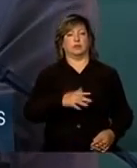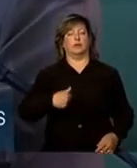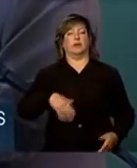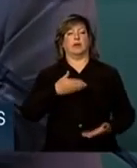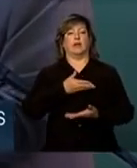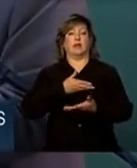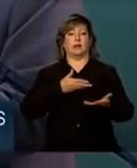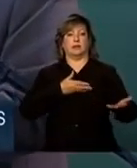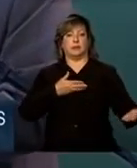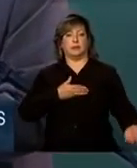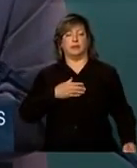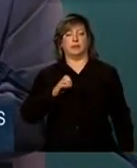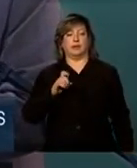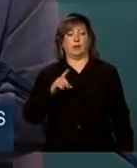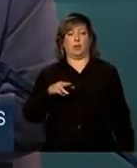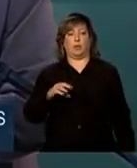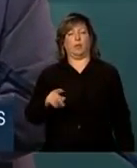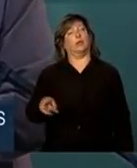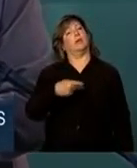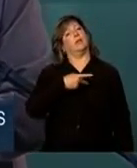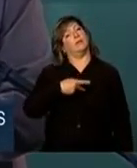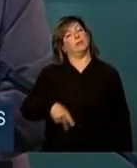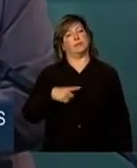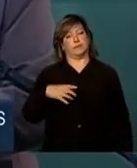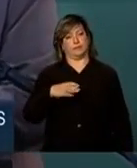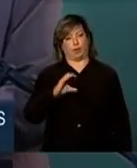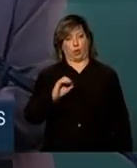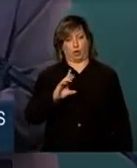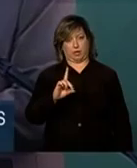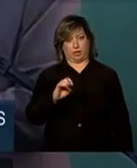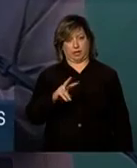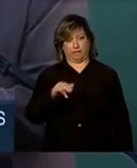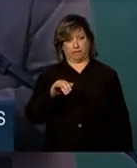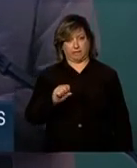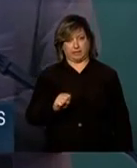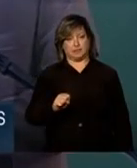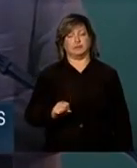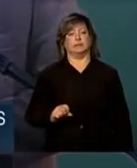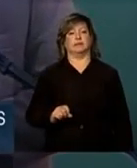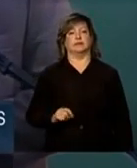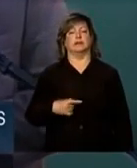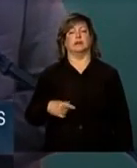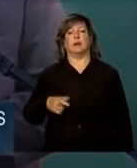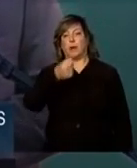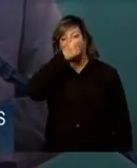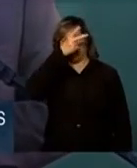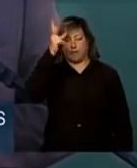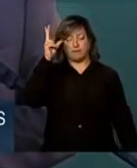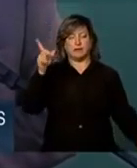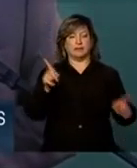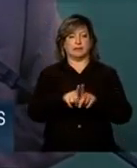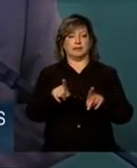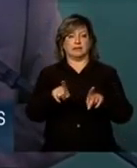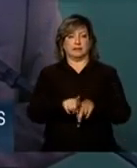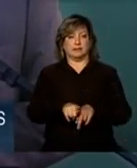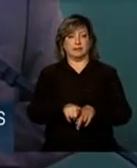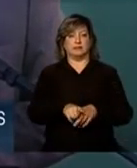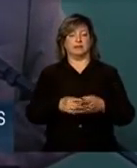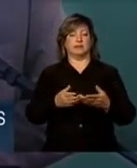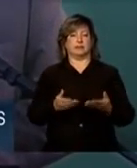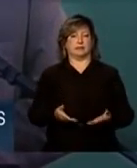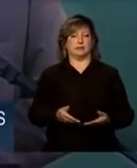amigo Elmo Vaz, presidente da Codevasse, aos prefeitos Arinaldo Leal, em nome de